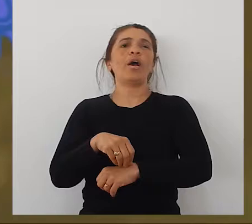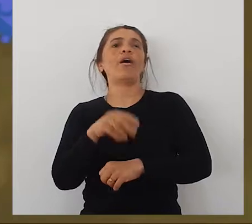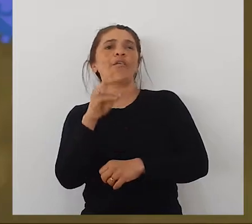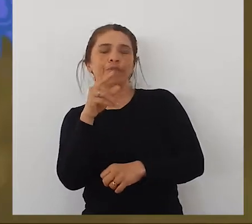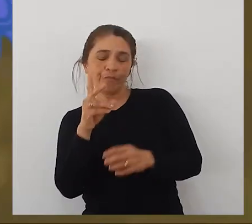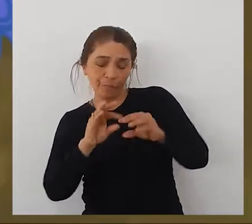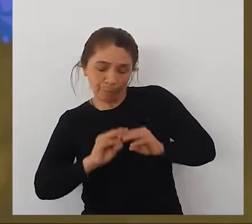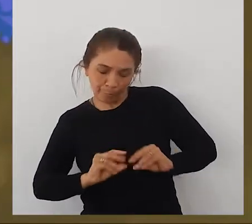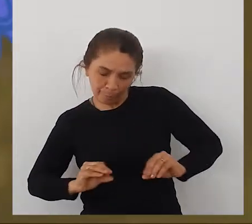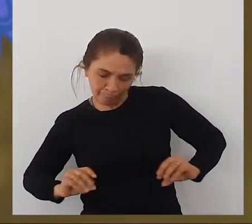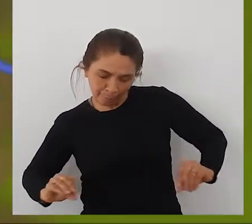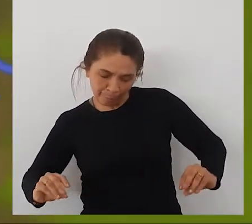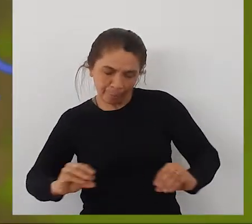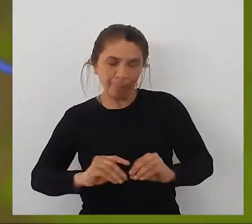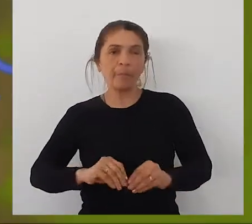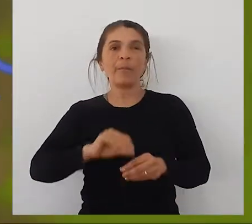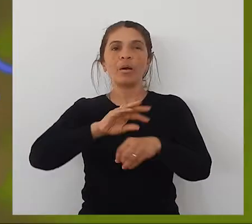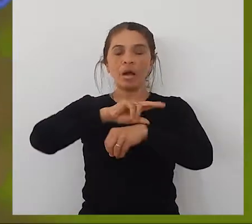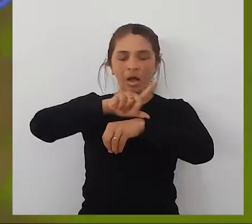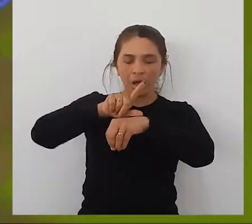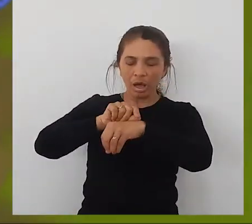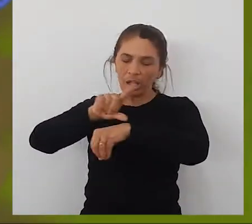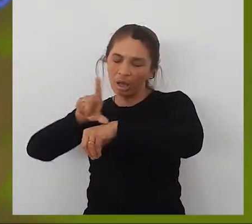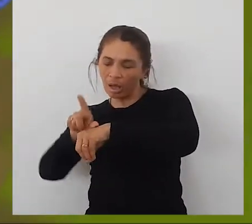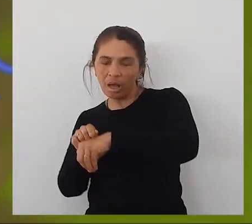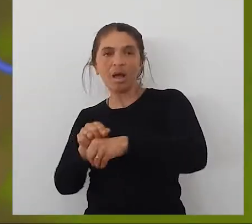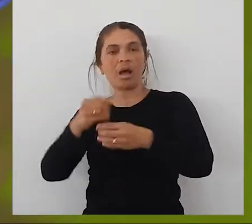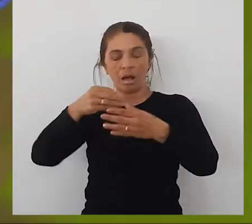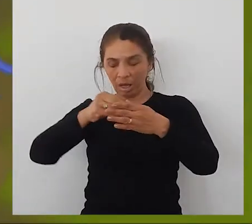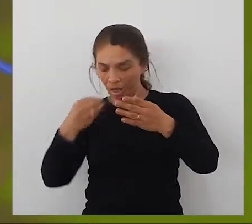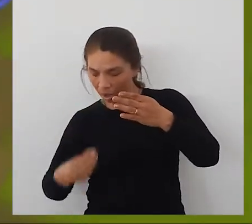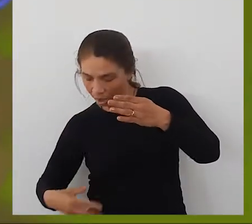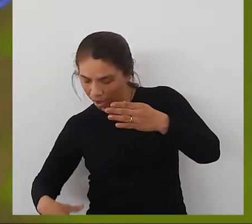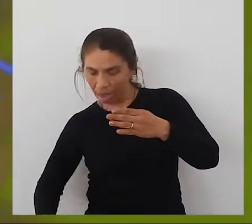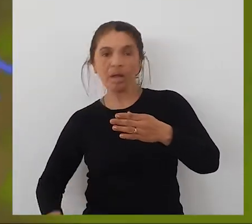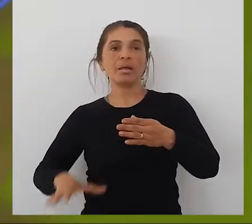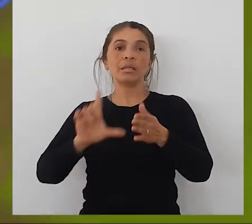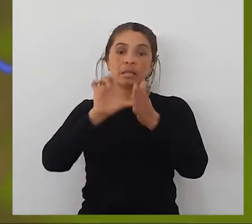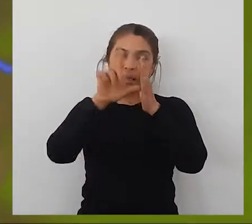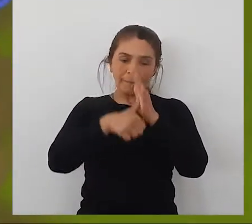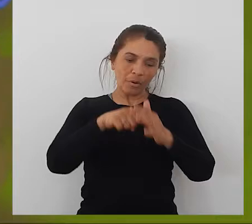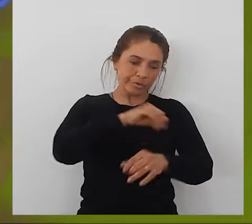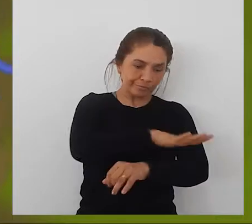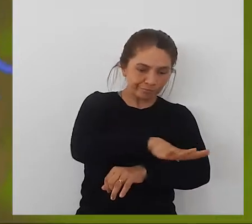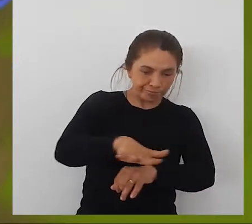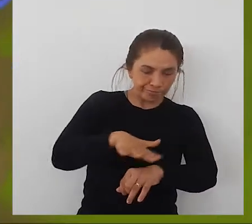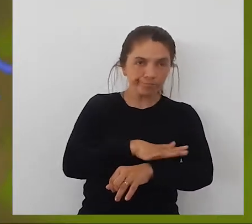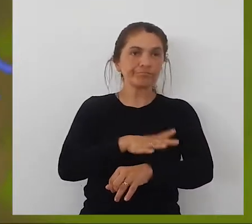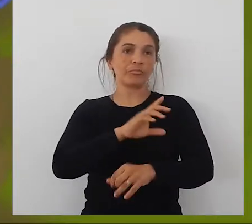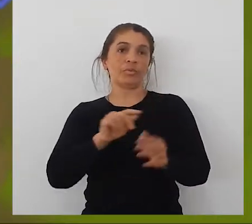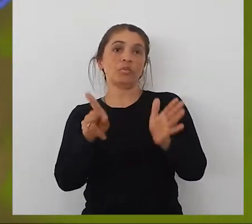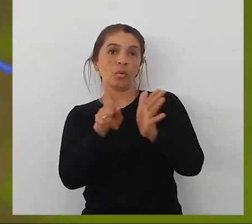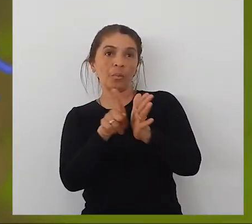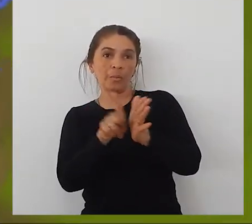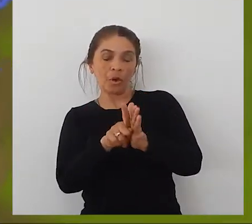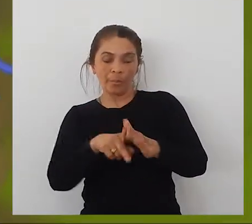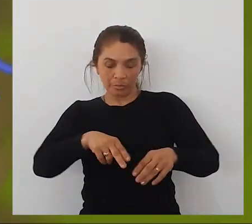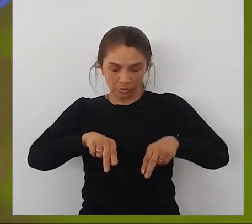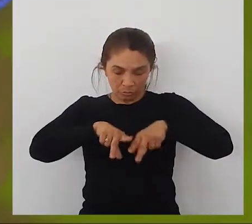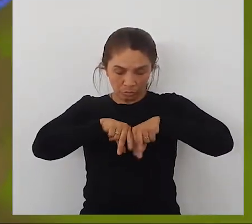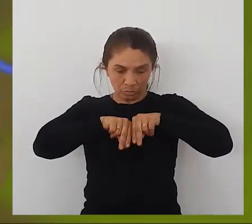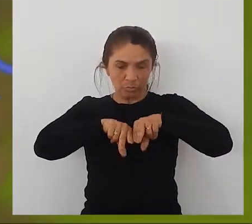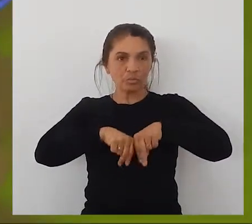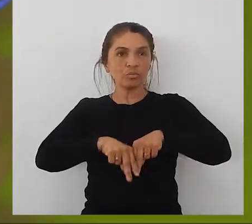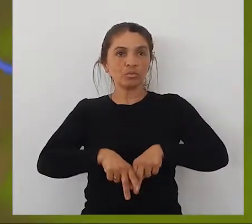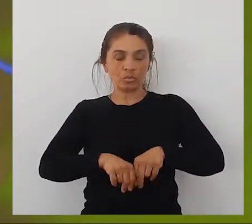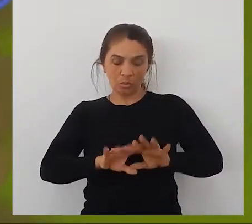fazem a decomposição da matéria orgânica. A folhinha da planta que caiu será decomposta por seres vivos. Os nutrientes da folha